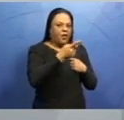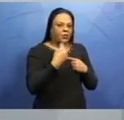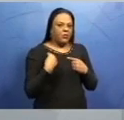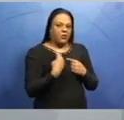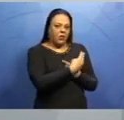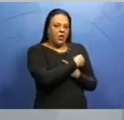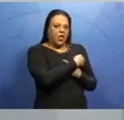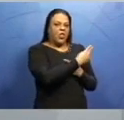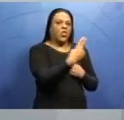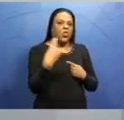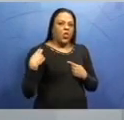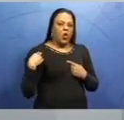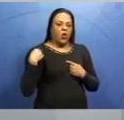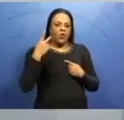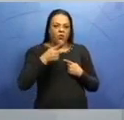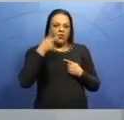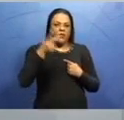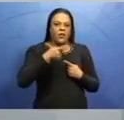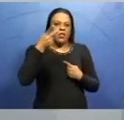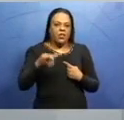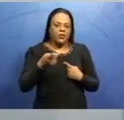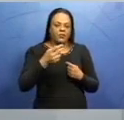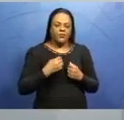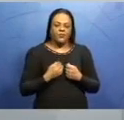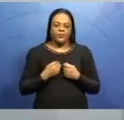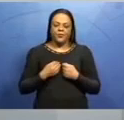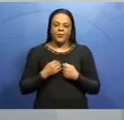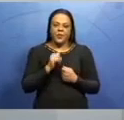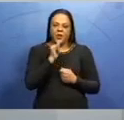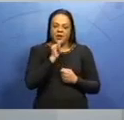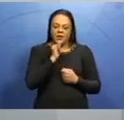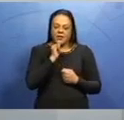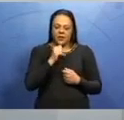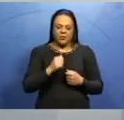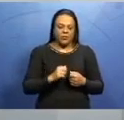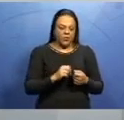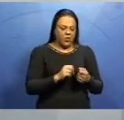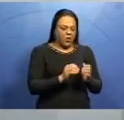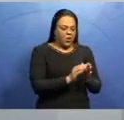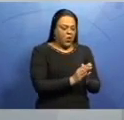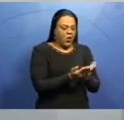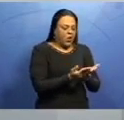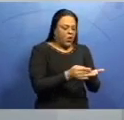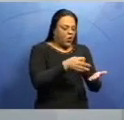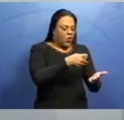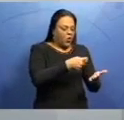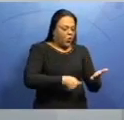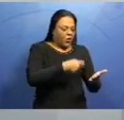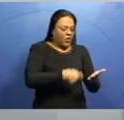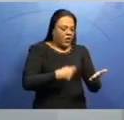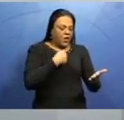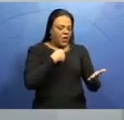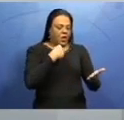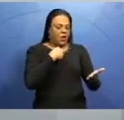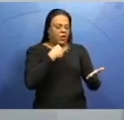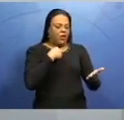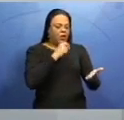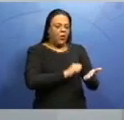Eu escrevi o texto. Imagina ali se eu não flexionasse ele em pessoa. Eu